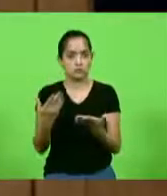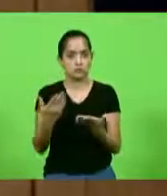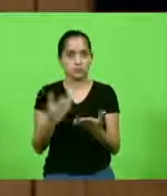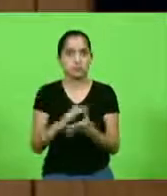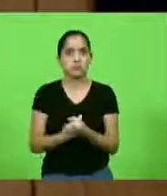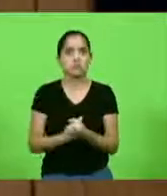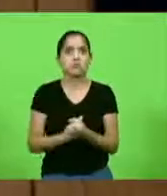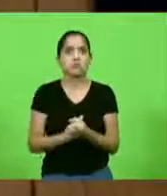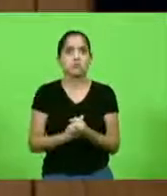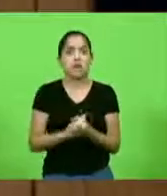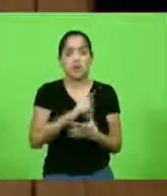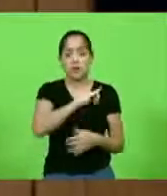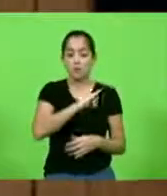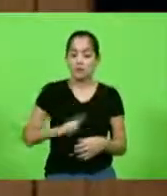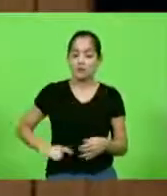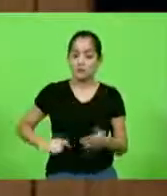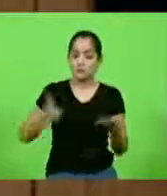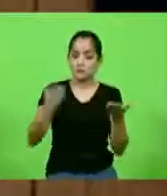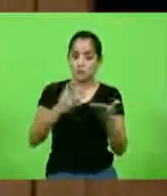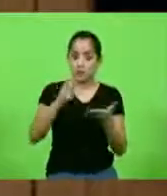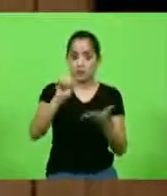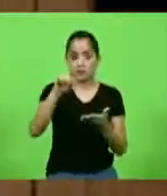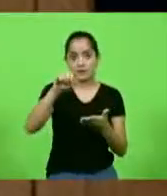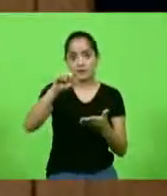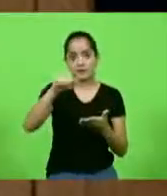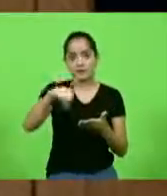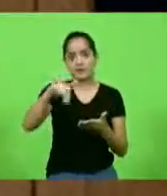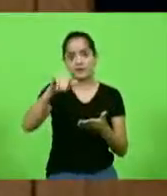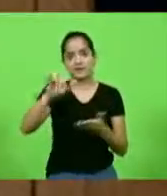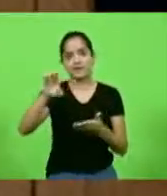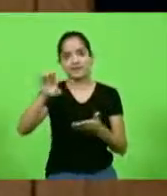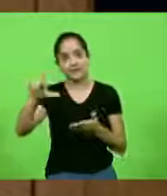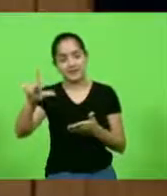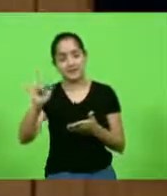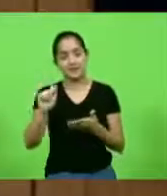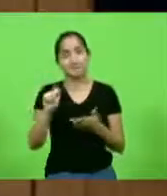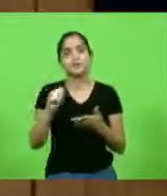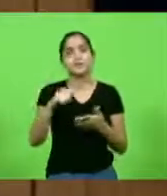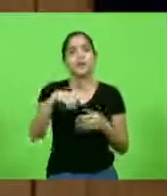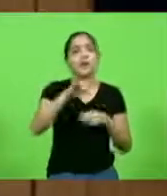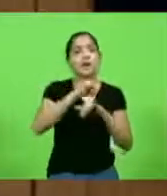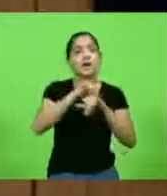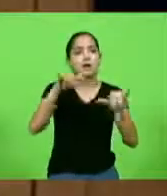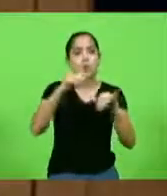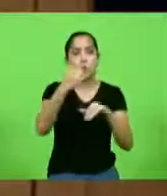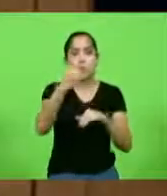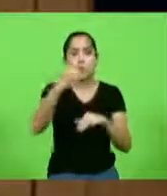Era o Moisés e agora é a Daniela. É um só o comandante. Aí o cara vai lá e me anuncia